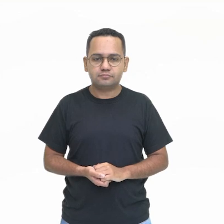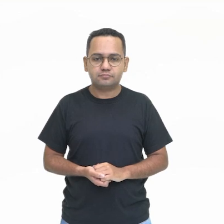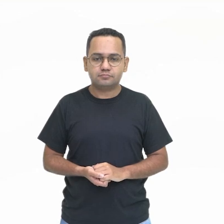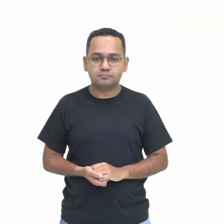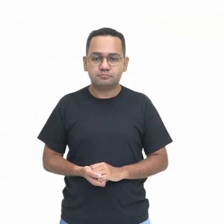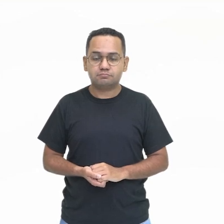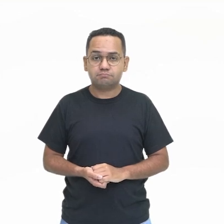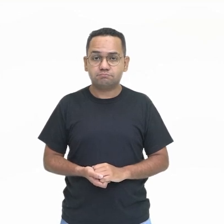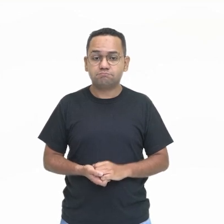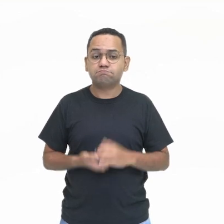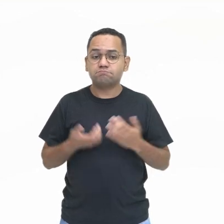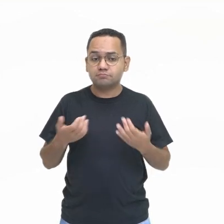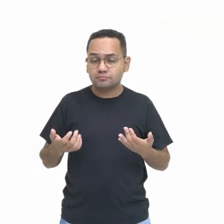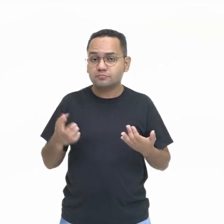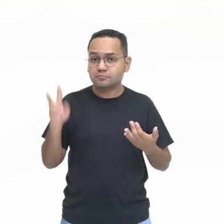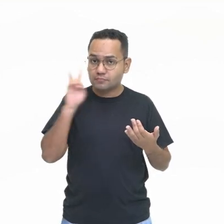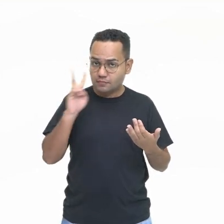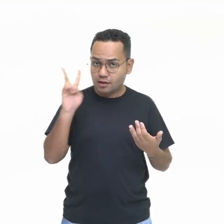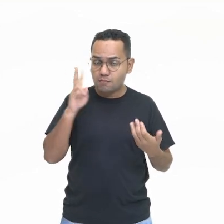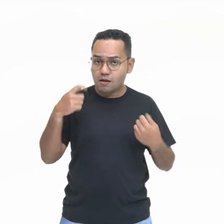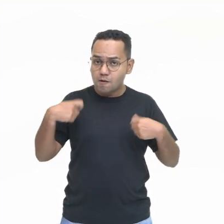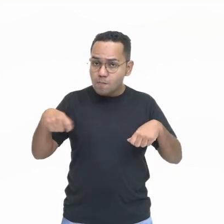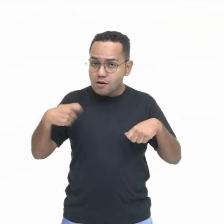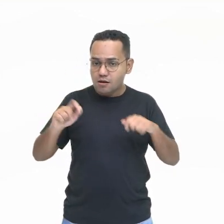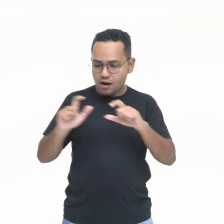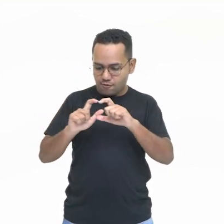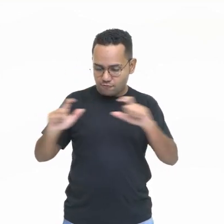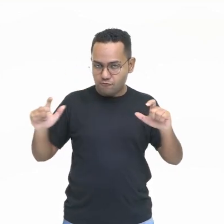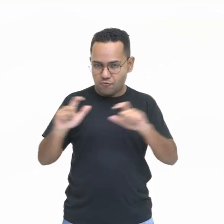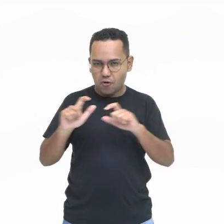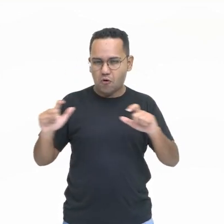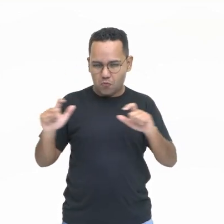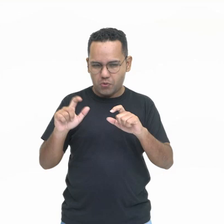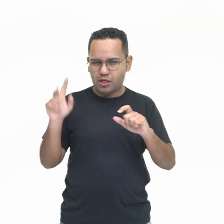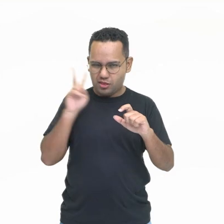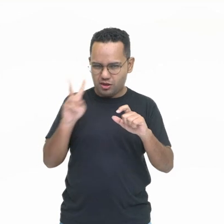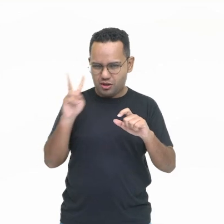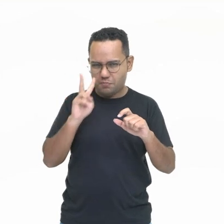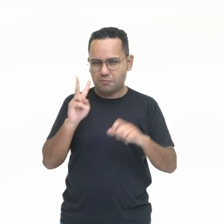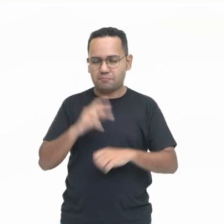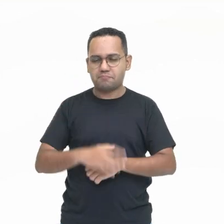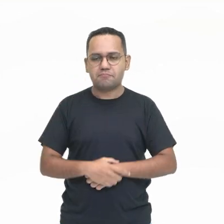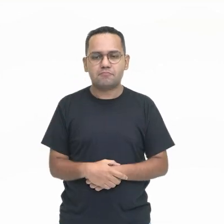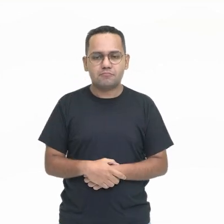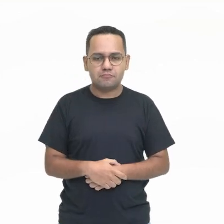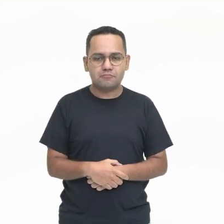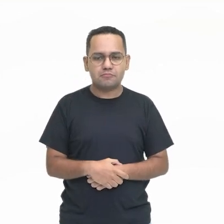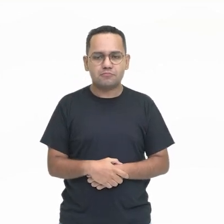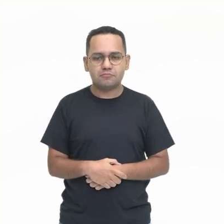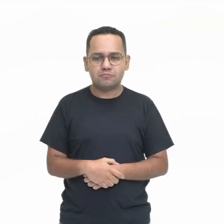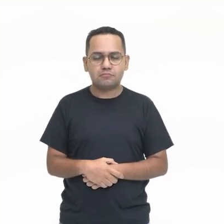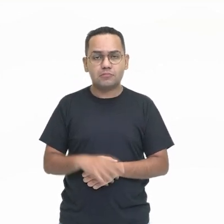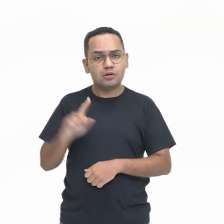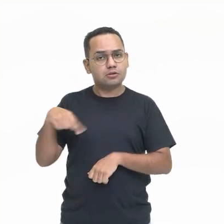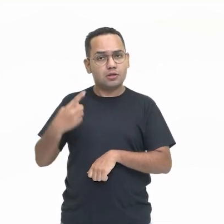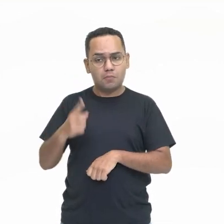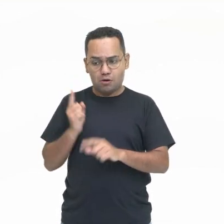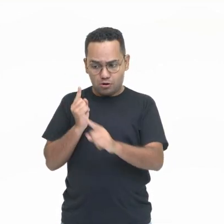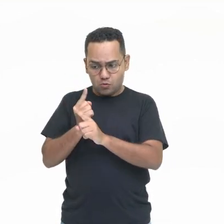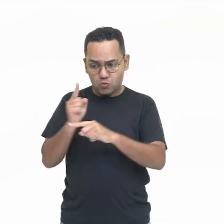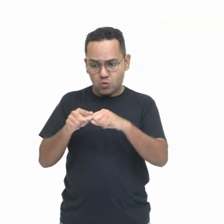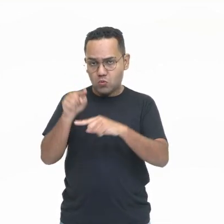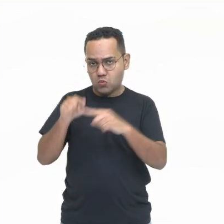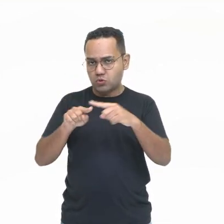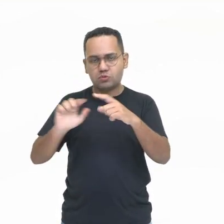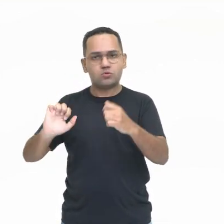para calcular o delta, a gente vai usar a relação B quadrado menos 4 vezes o A vezes o C e depois substituir